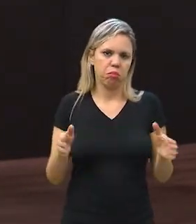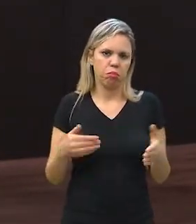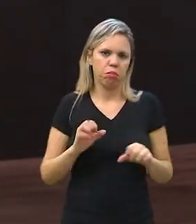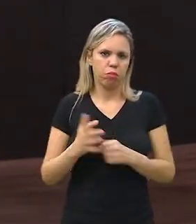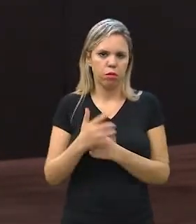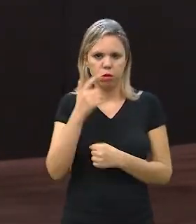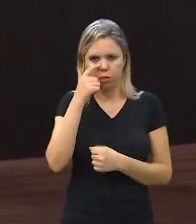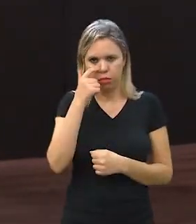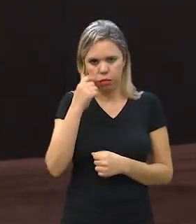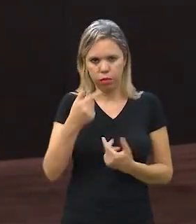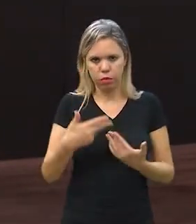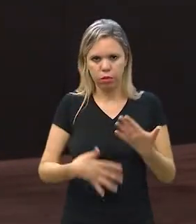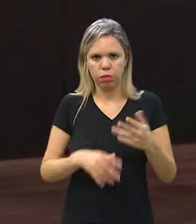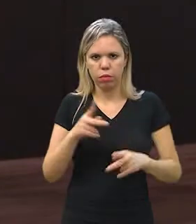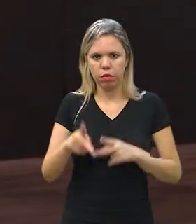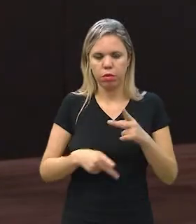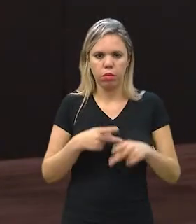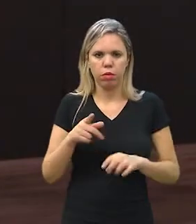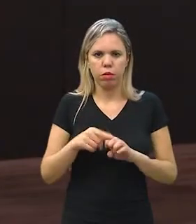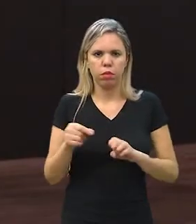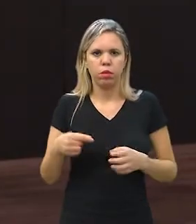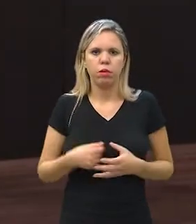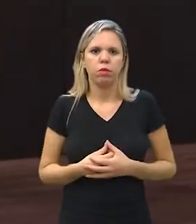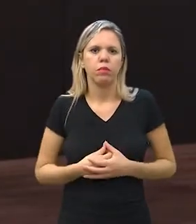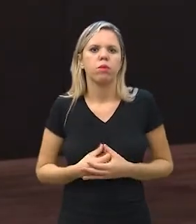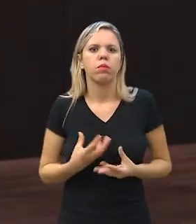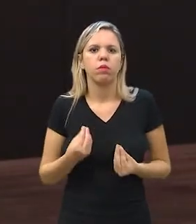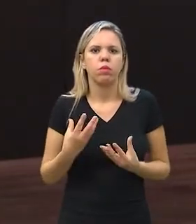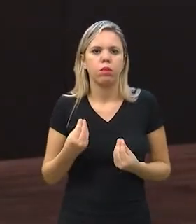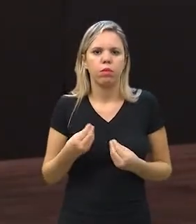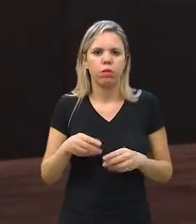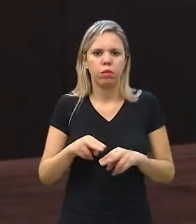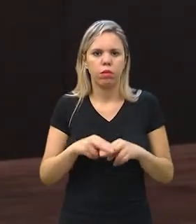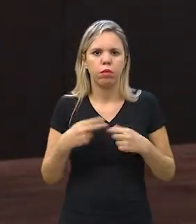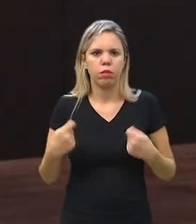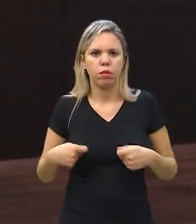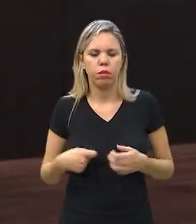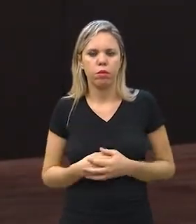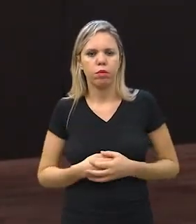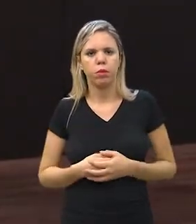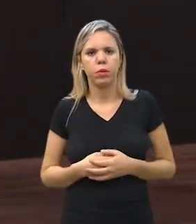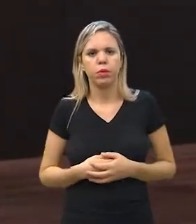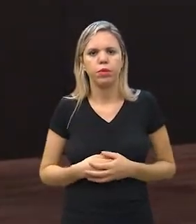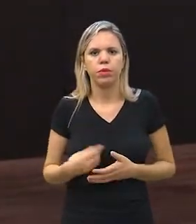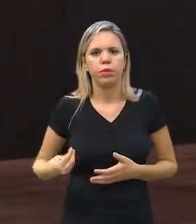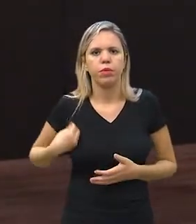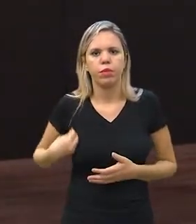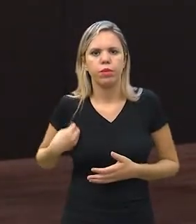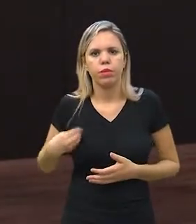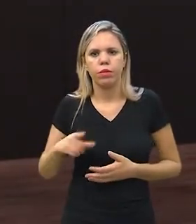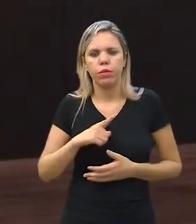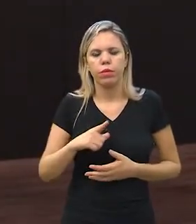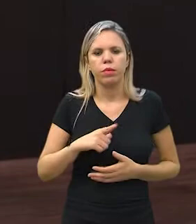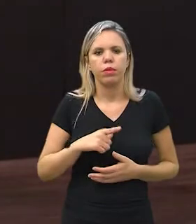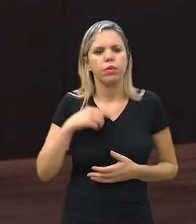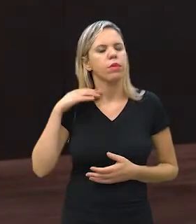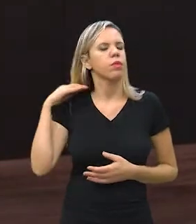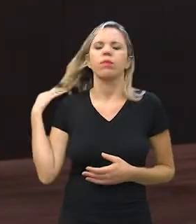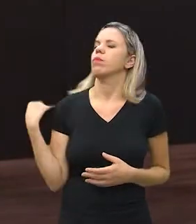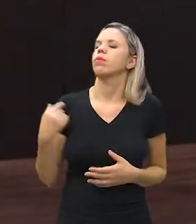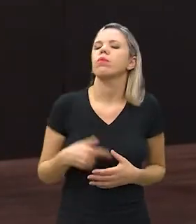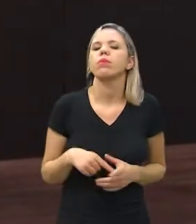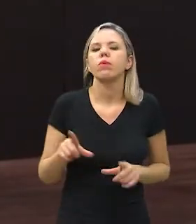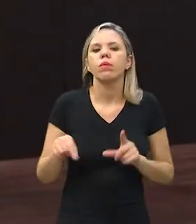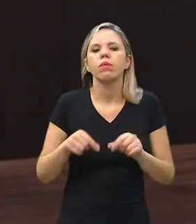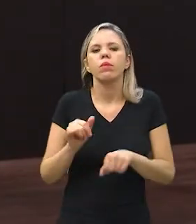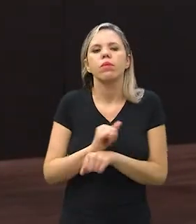da Covid-19, tem muita gente empreendendo, muitos até por necessidade, é que existe um caminho. E